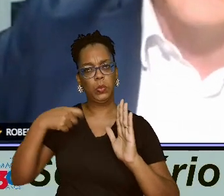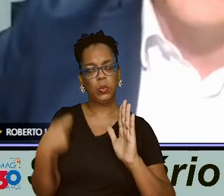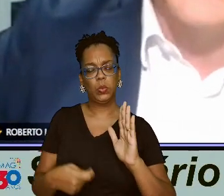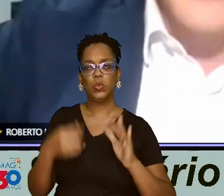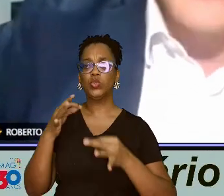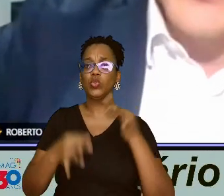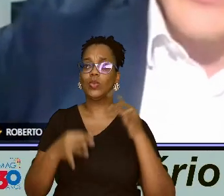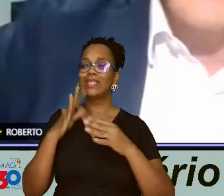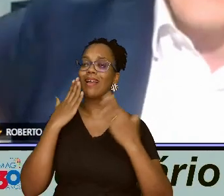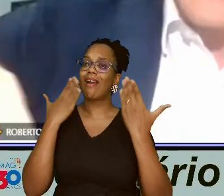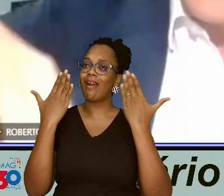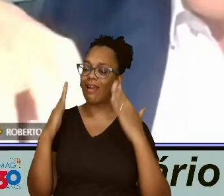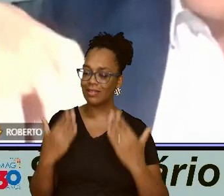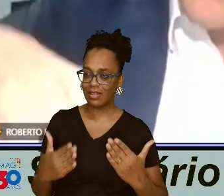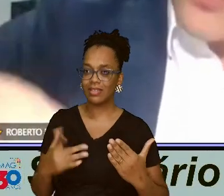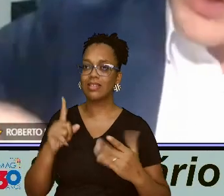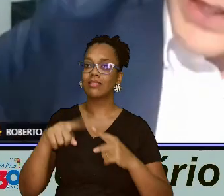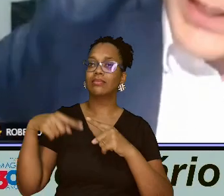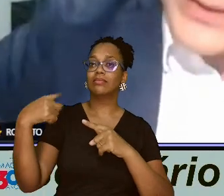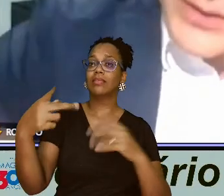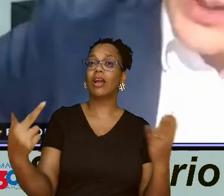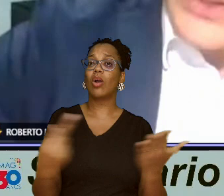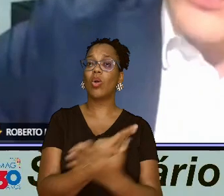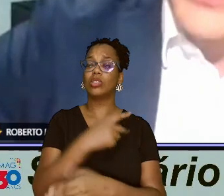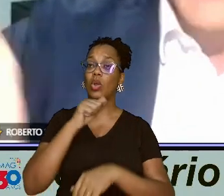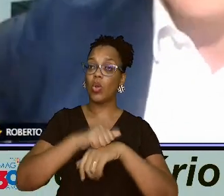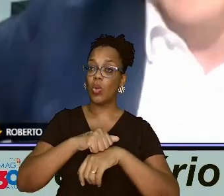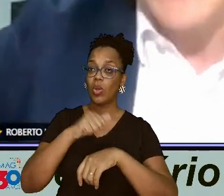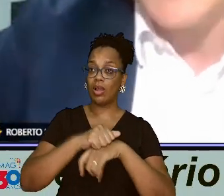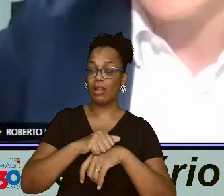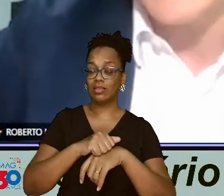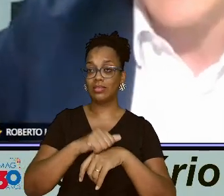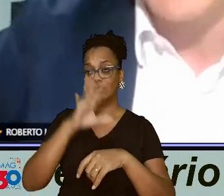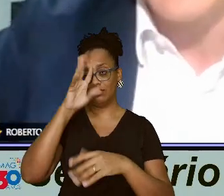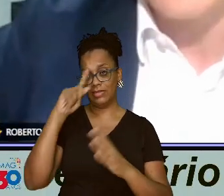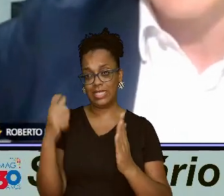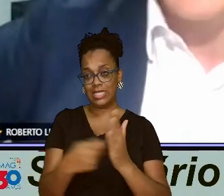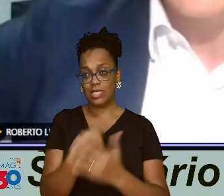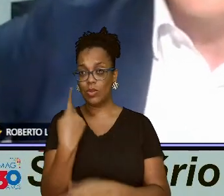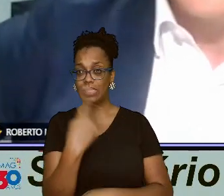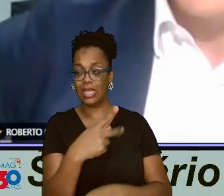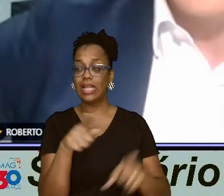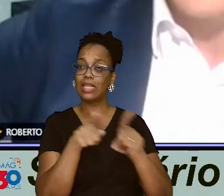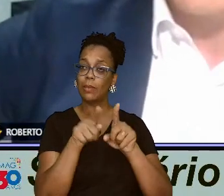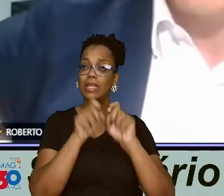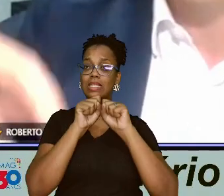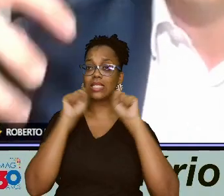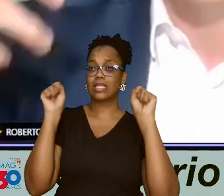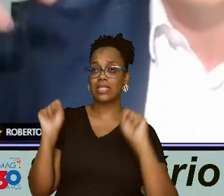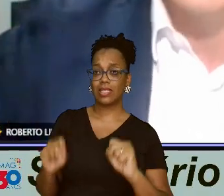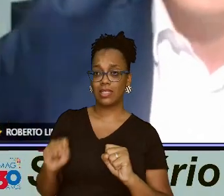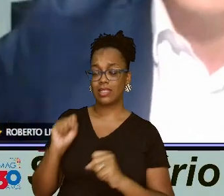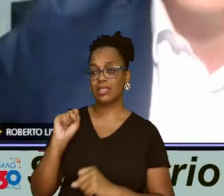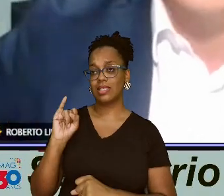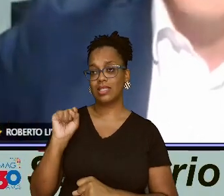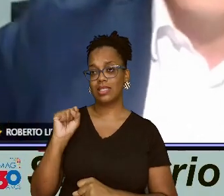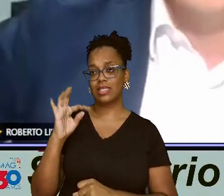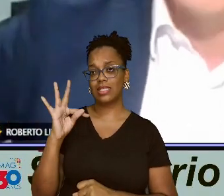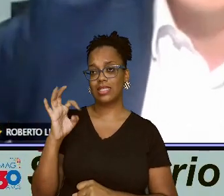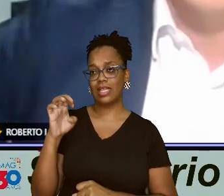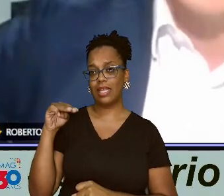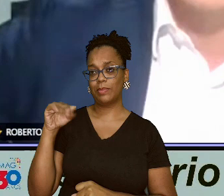deve analisar as consequências concretas do caso concreto e as sistêmicas, ou seja, é como se o